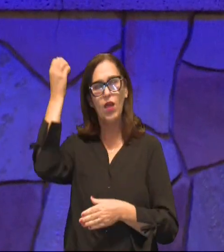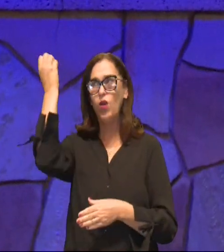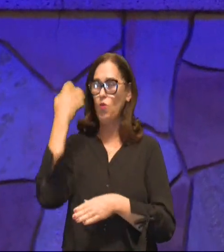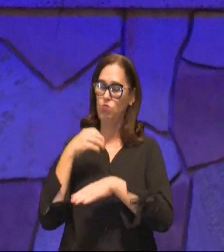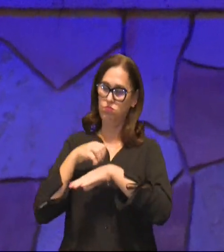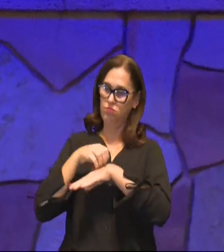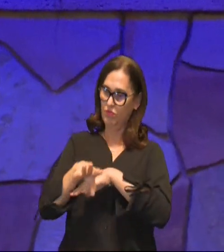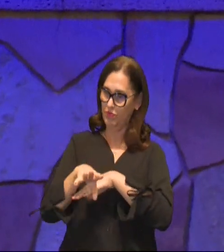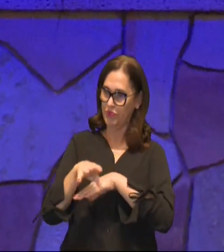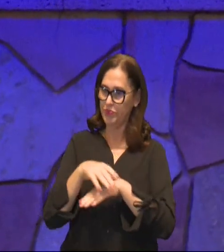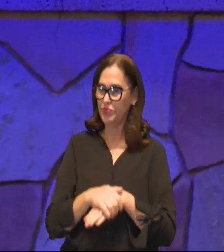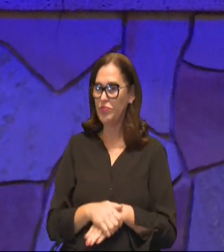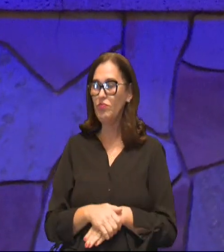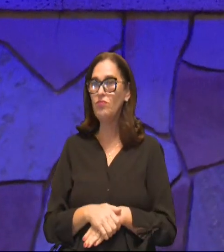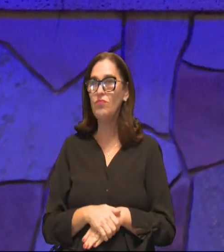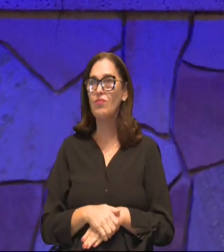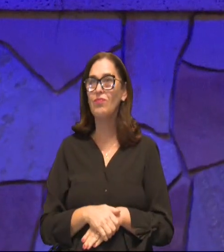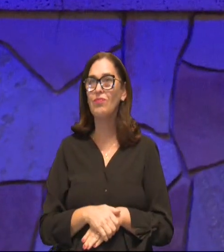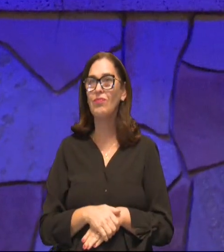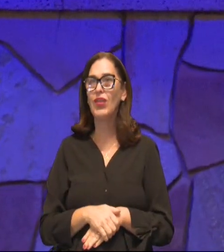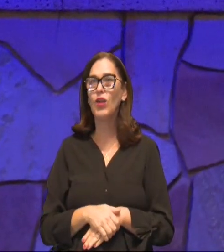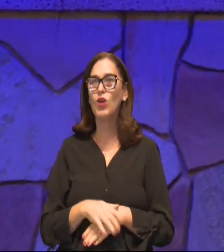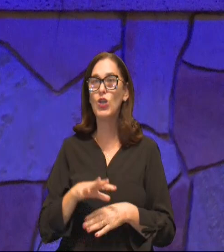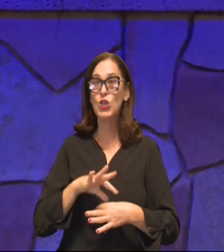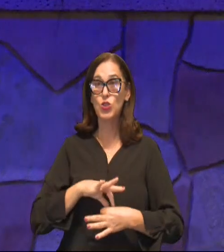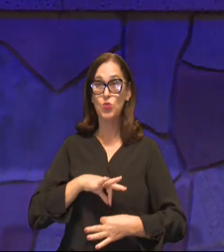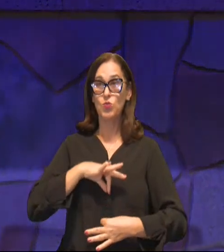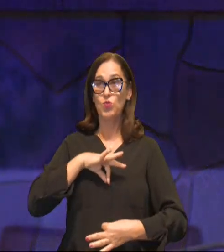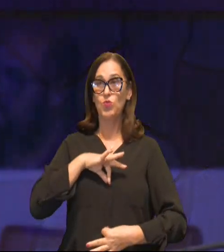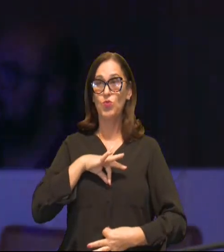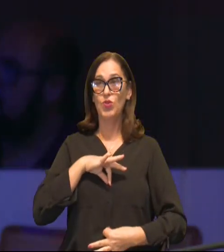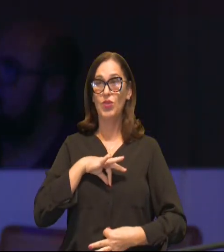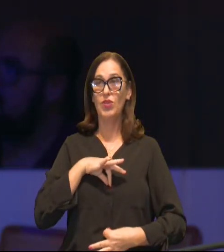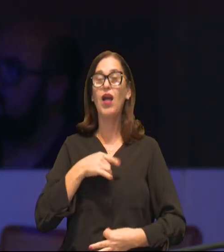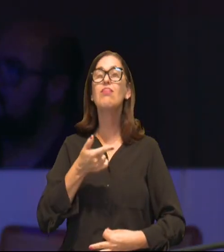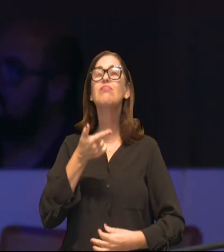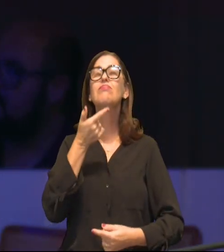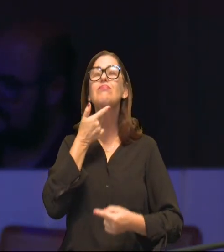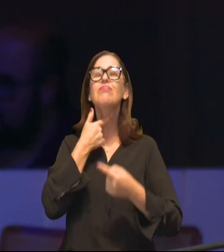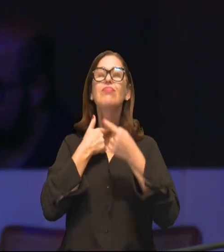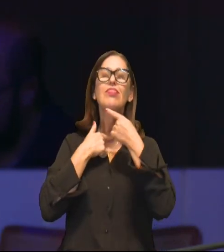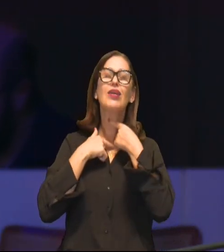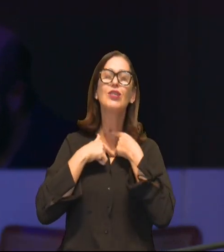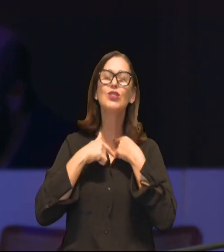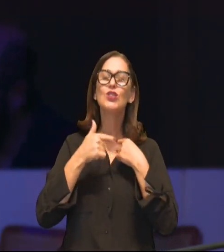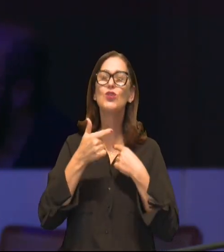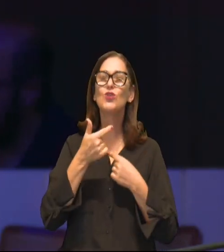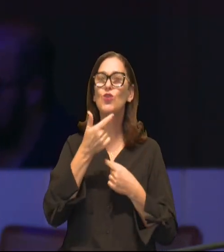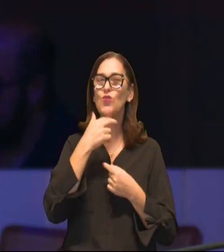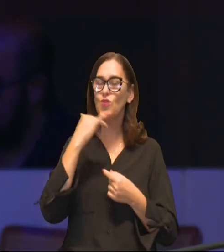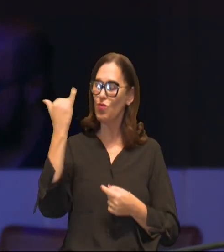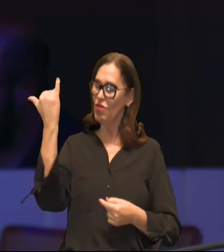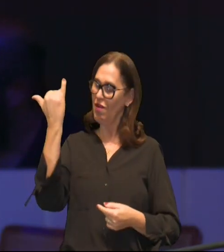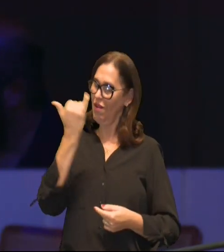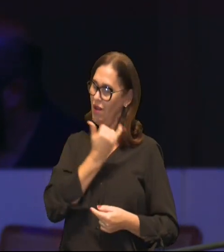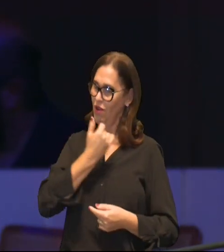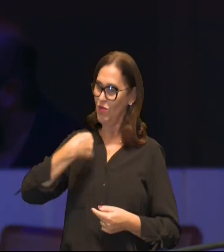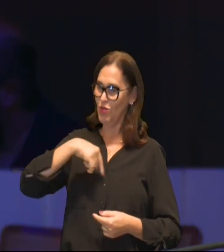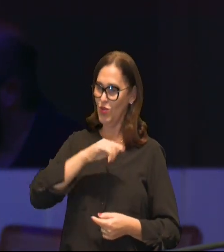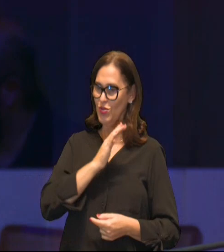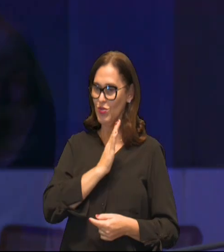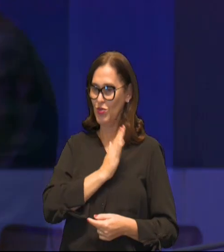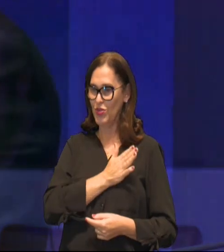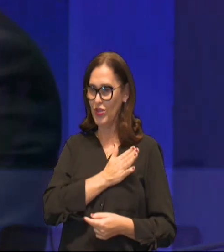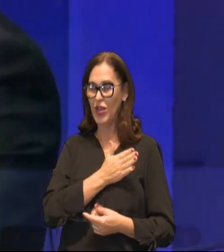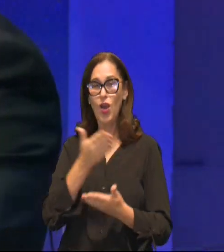palavra. E com este espírito, desejoso de que o Senhor fale ao nosso coração,